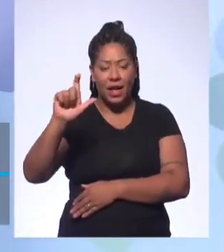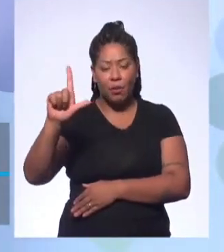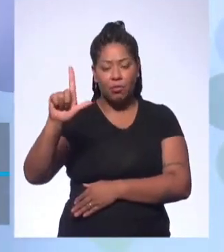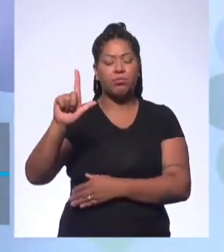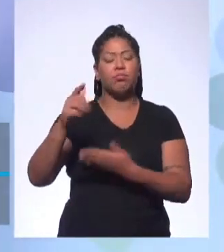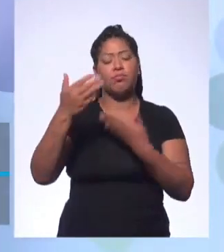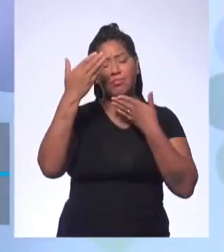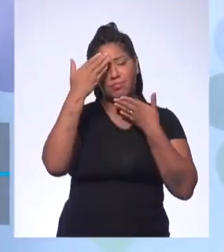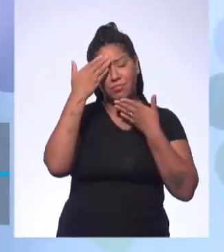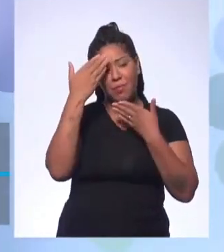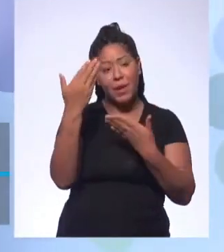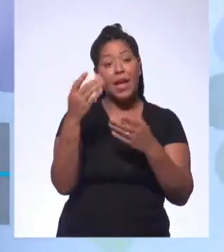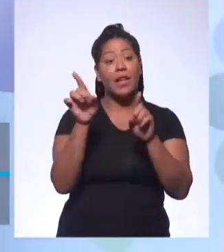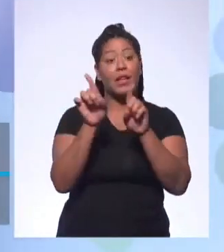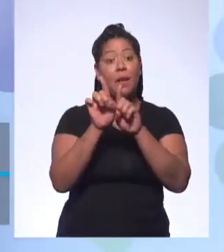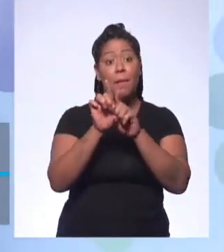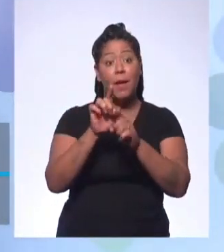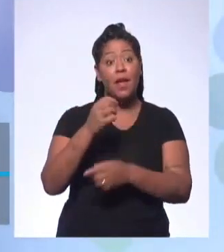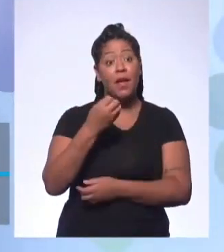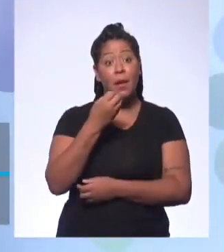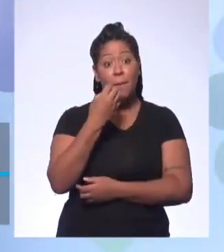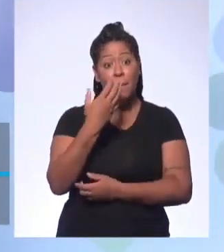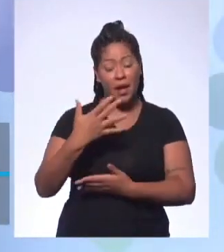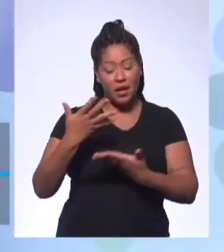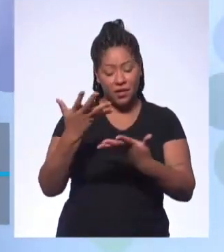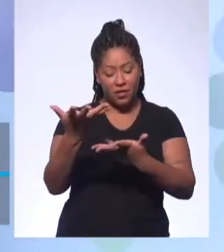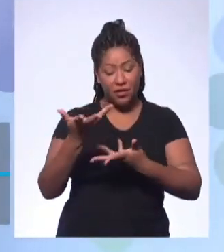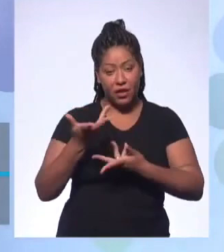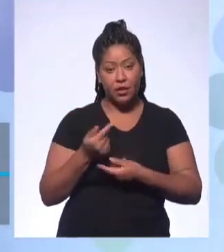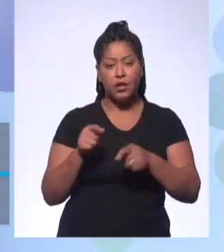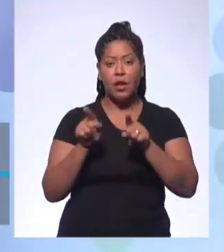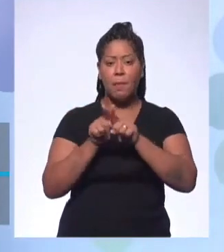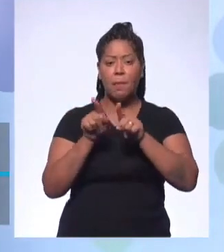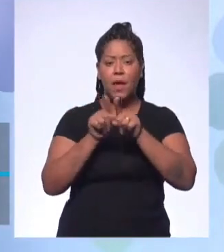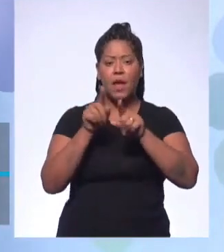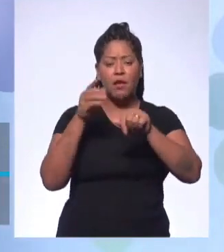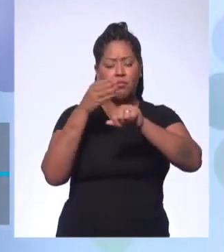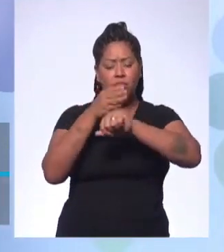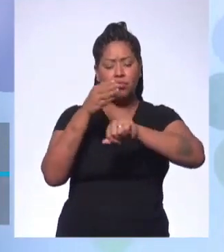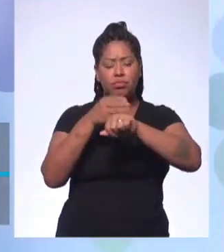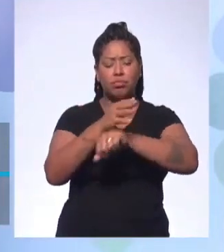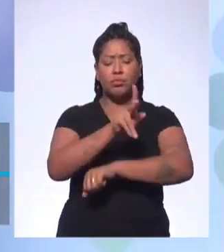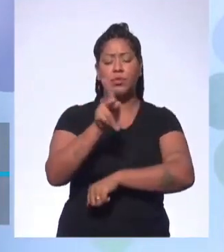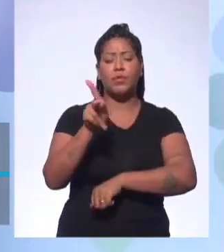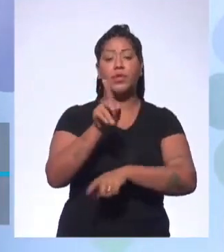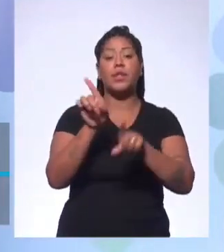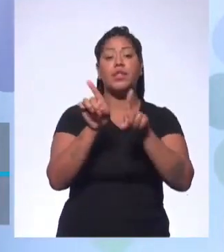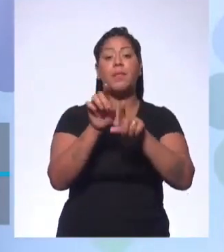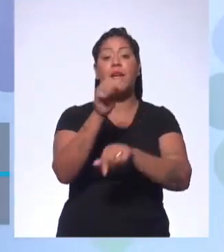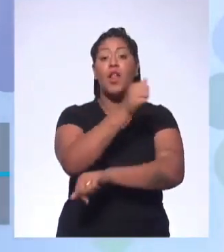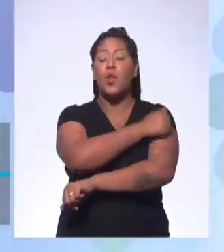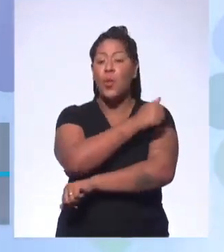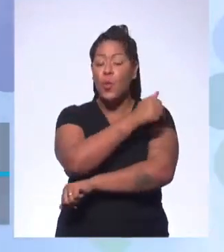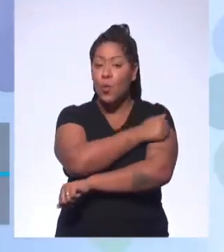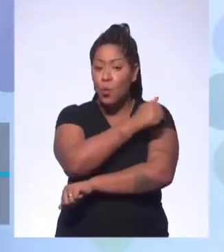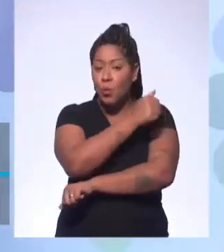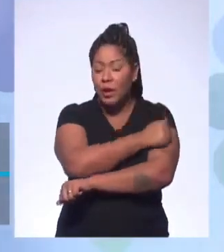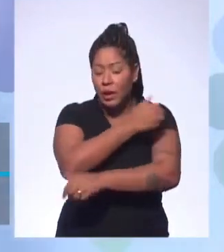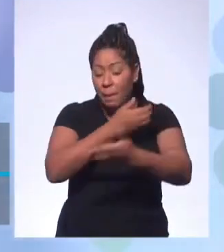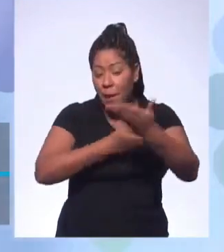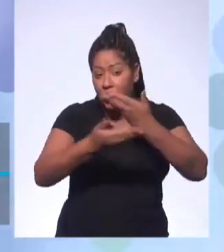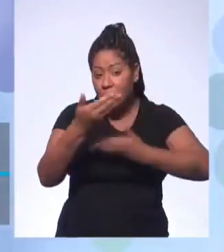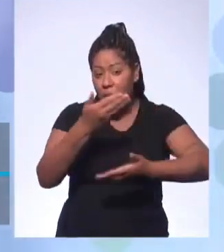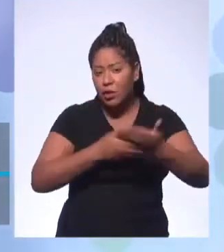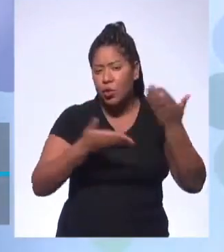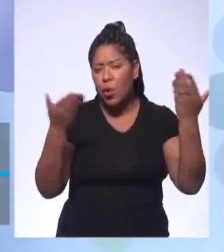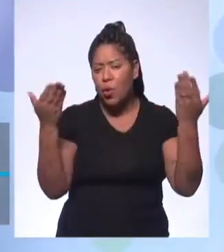seus responsáveis que possam estar aí acompanhando a aula e também, claro, nossos queridos colegas professores, sempre. Hoje a gente vai retomar